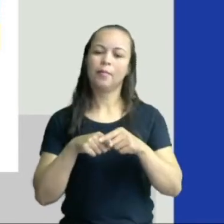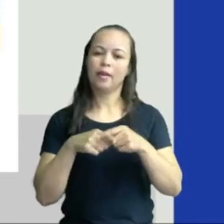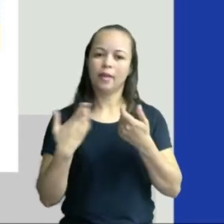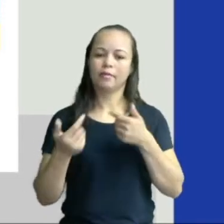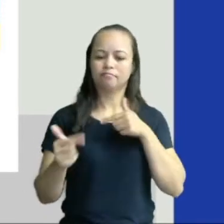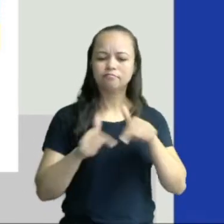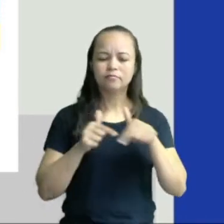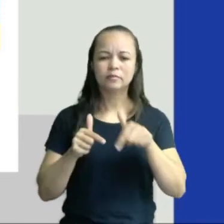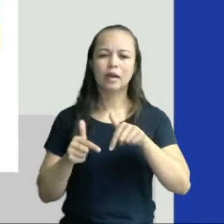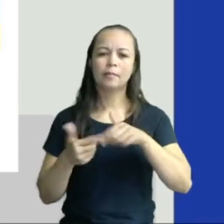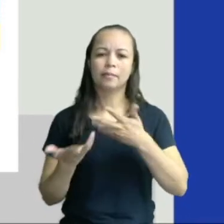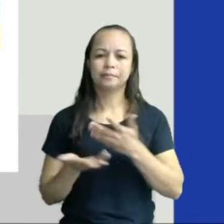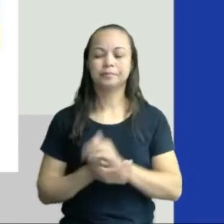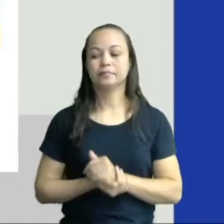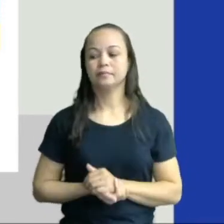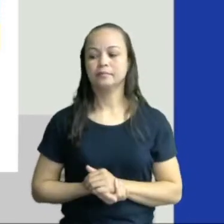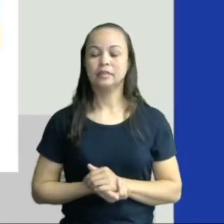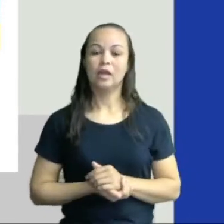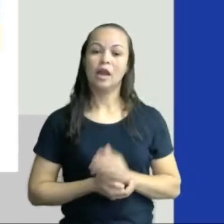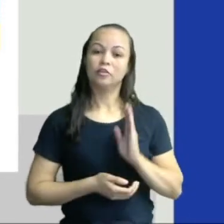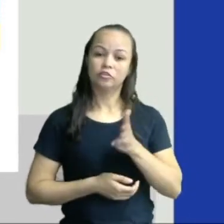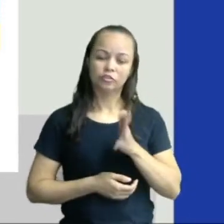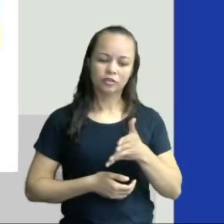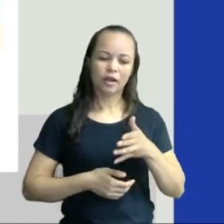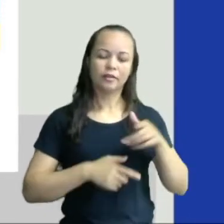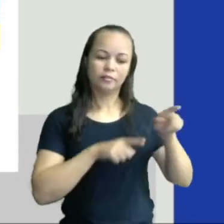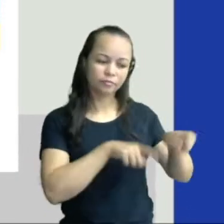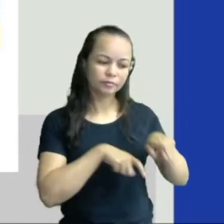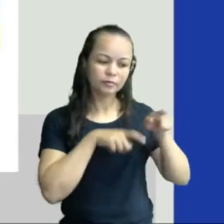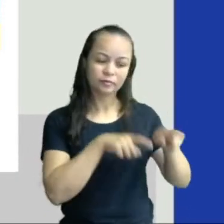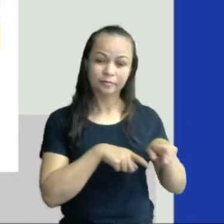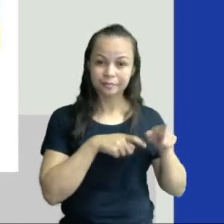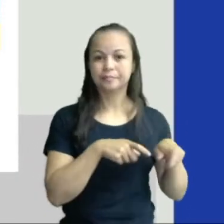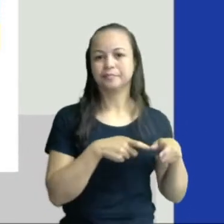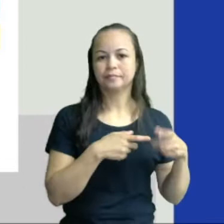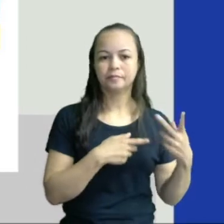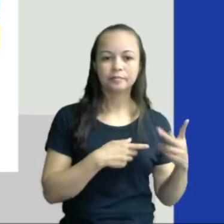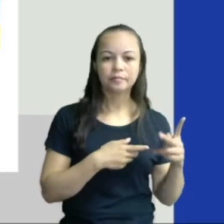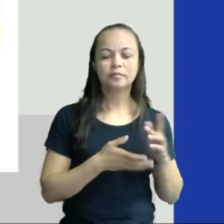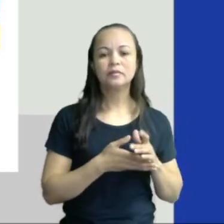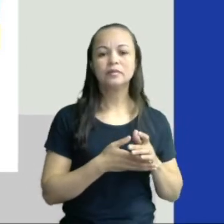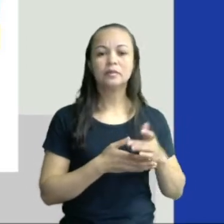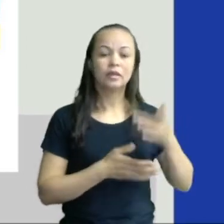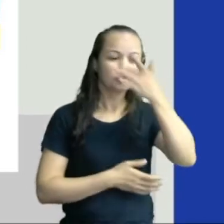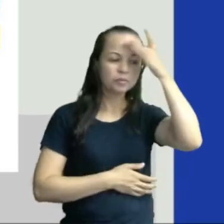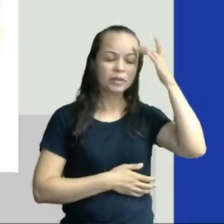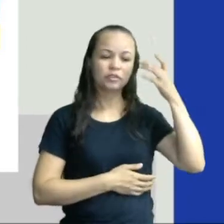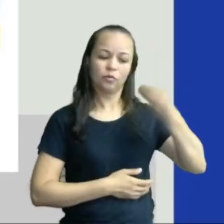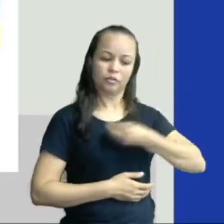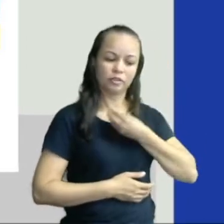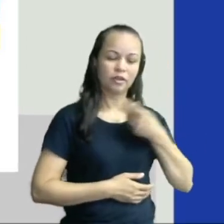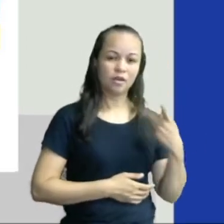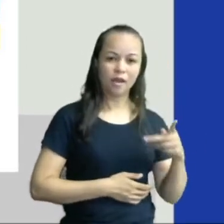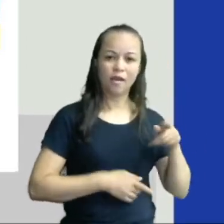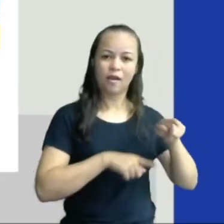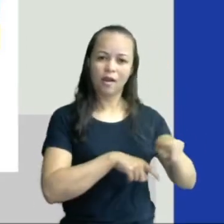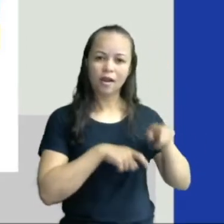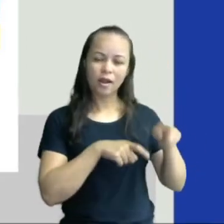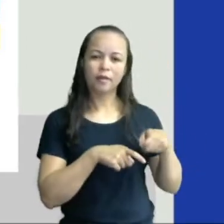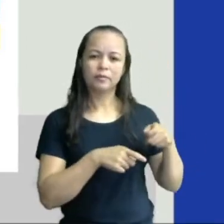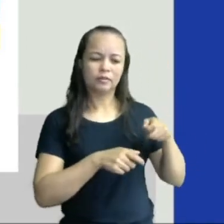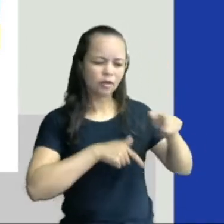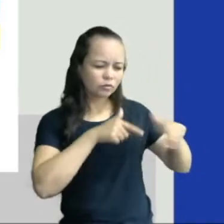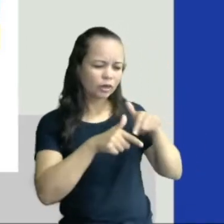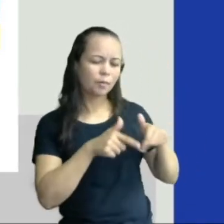serviços. Já na área rural, que é o campo, as pessoas que vivem no campo se dedicam a atividade